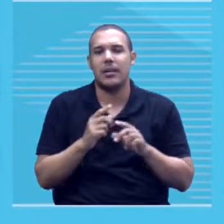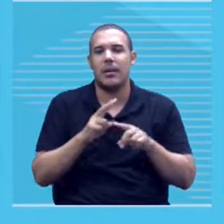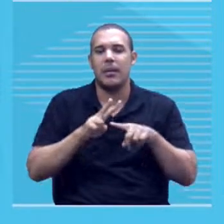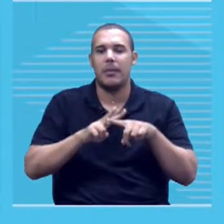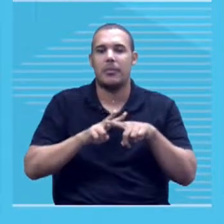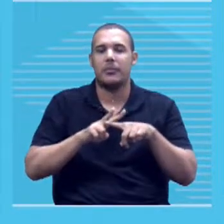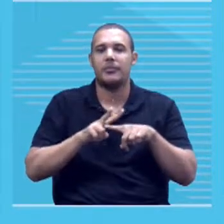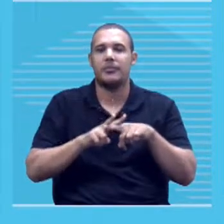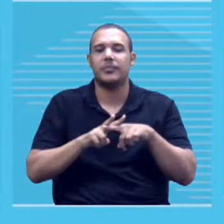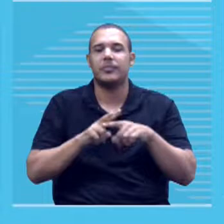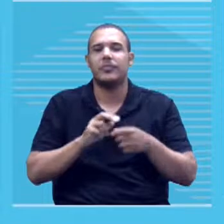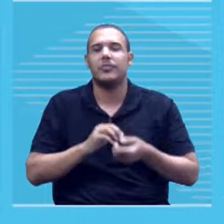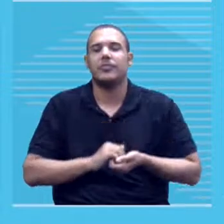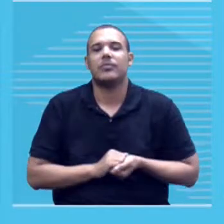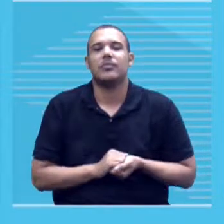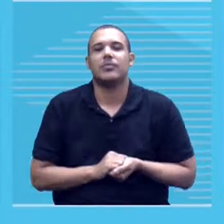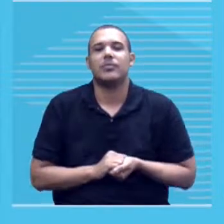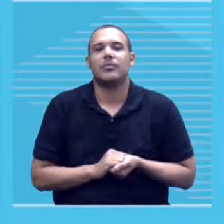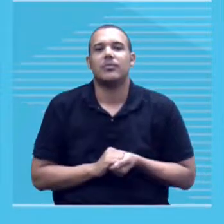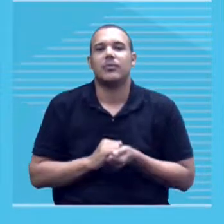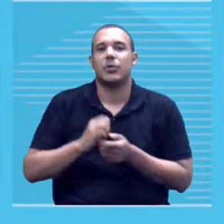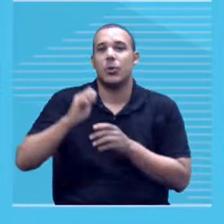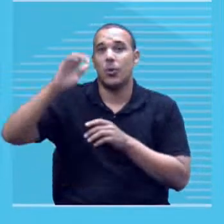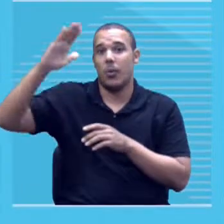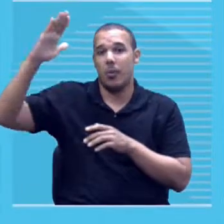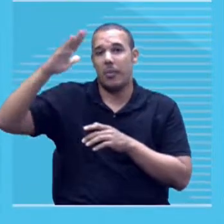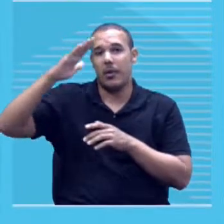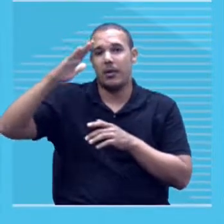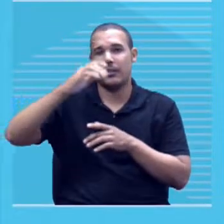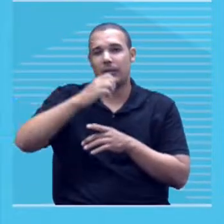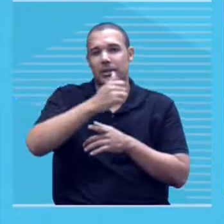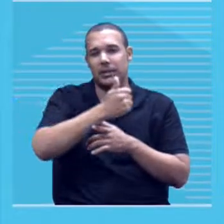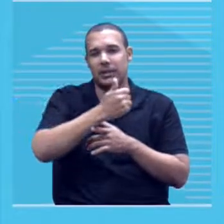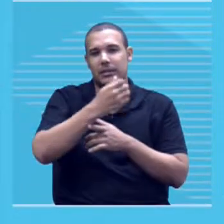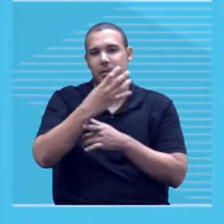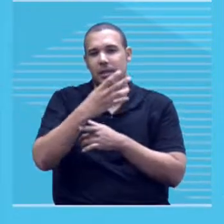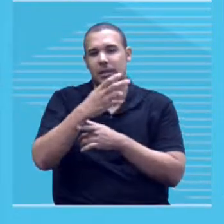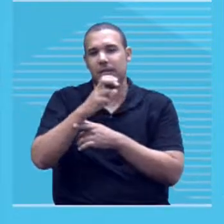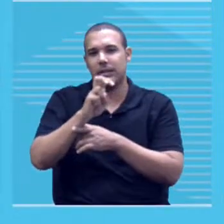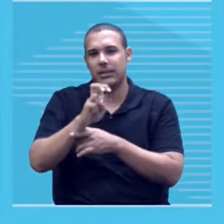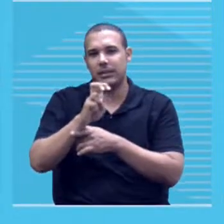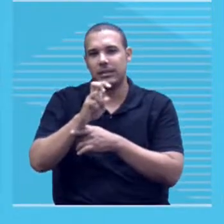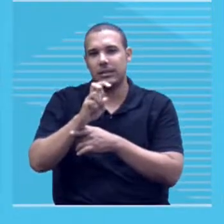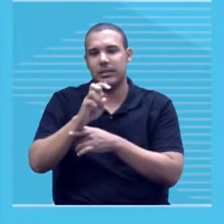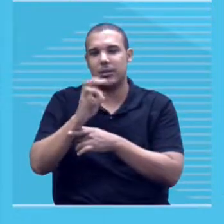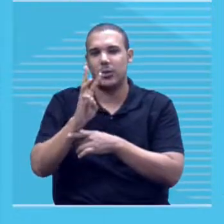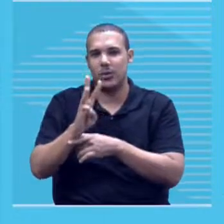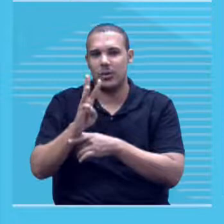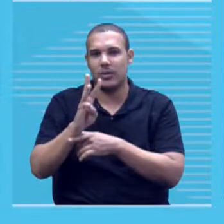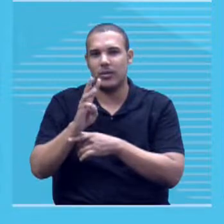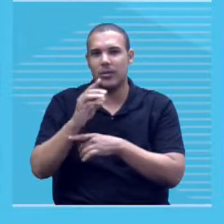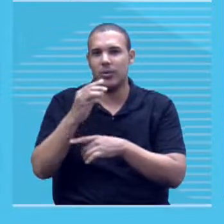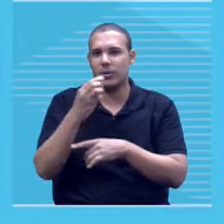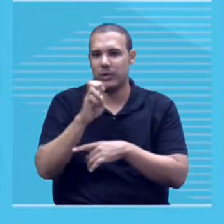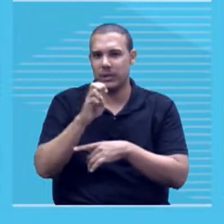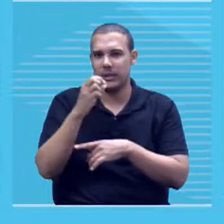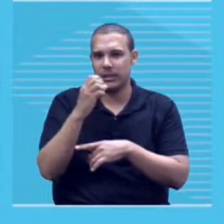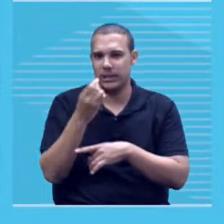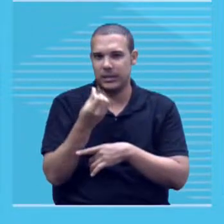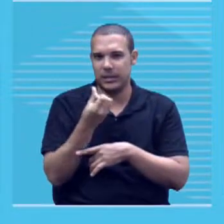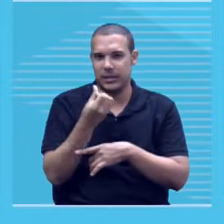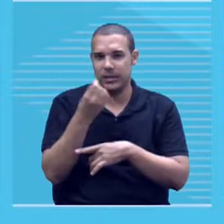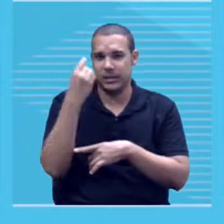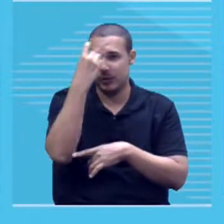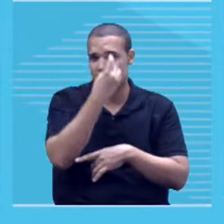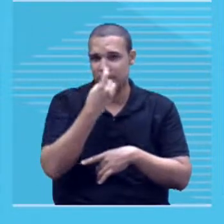potência, ou seja, um painel de 145 watts com 6 horas úteis do sol